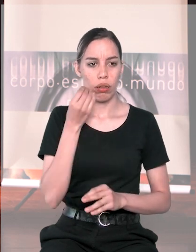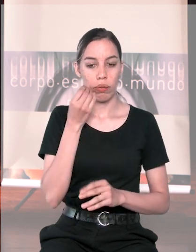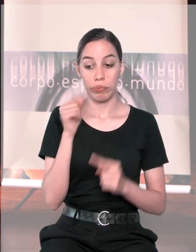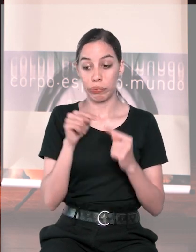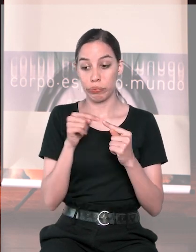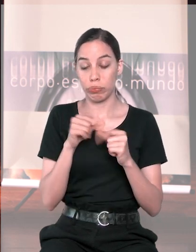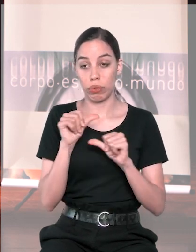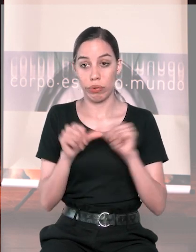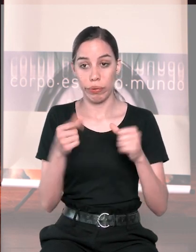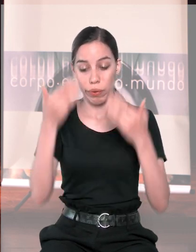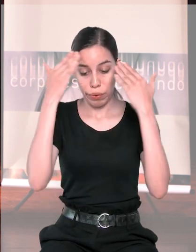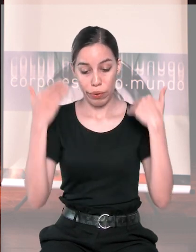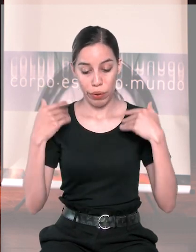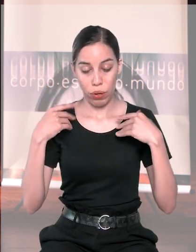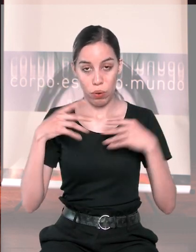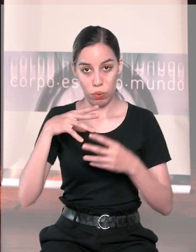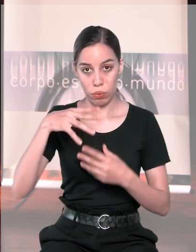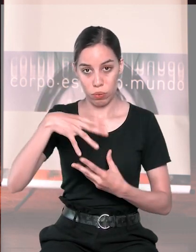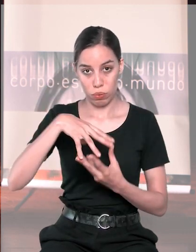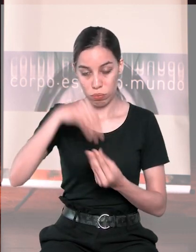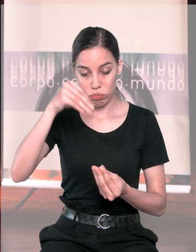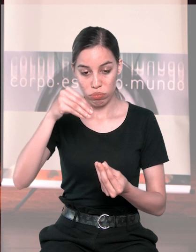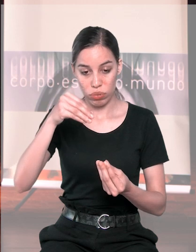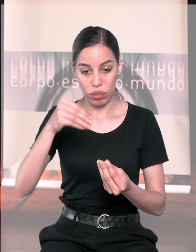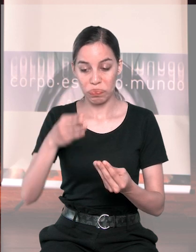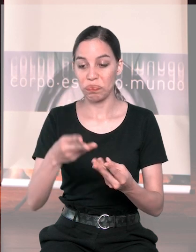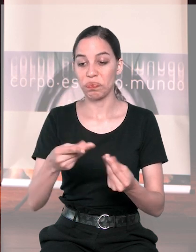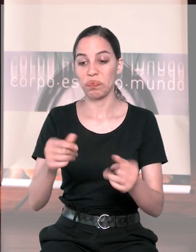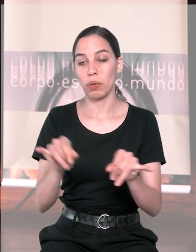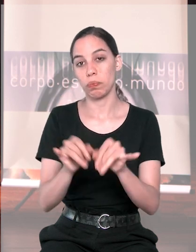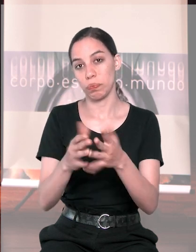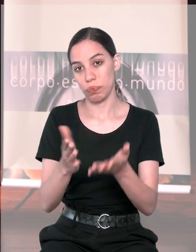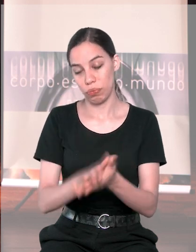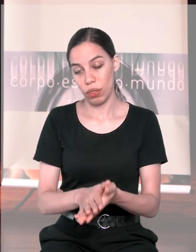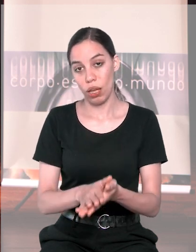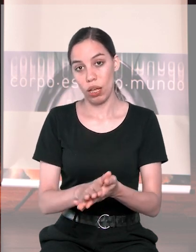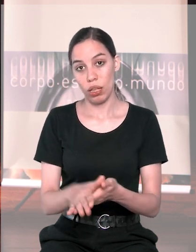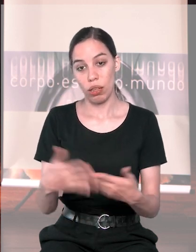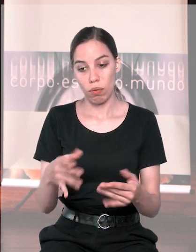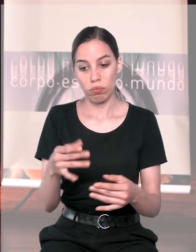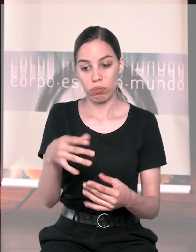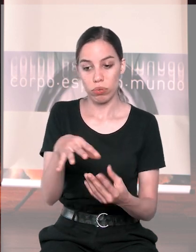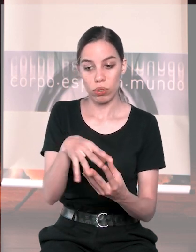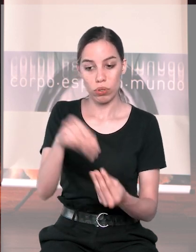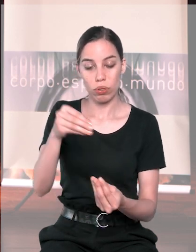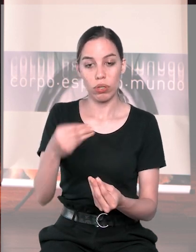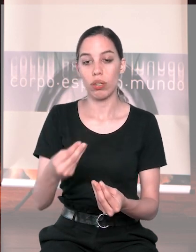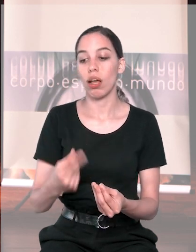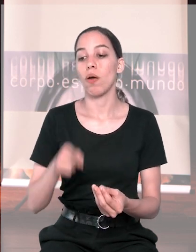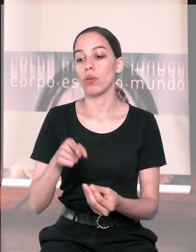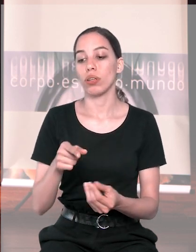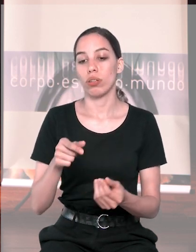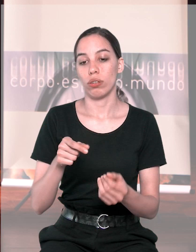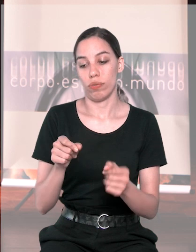supérfluo. Eis que, ao contrário do que esperávamos, e é isso que diz o Valéry, o espírito vive daquilo que escapa, da